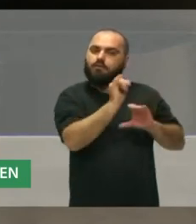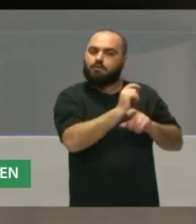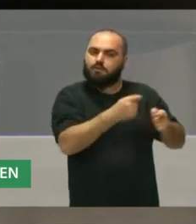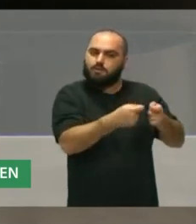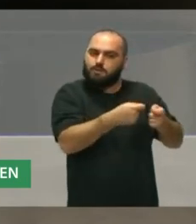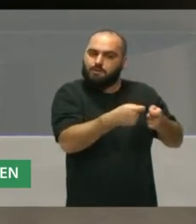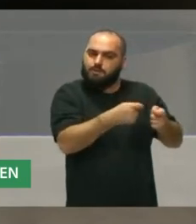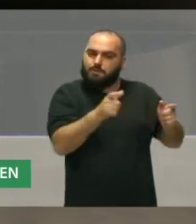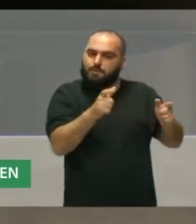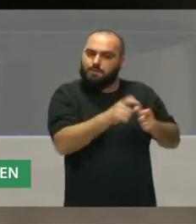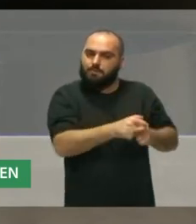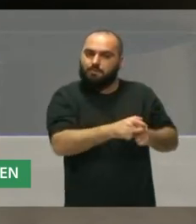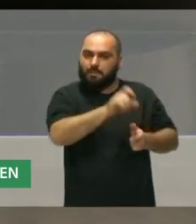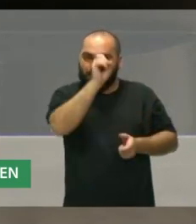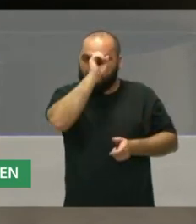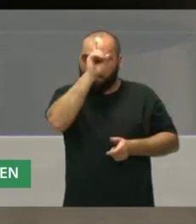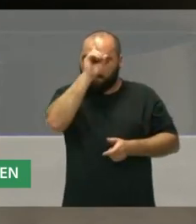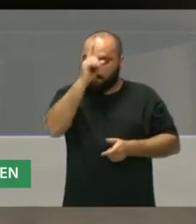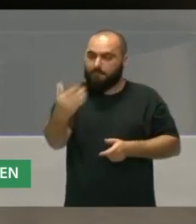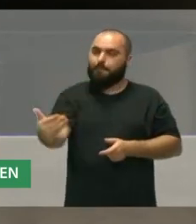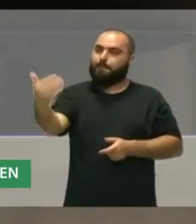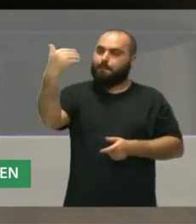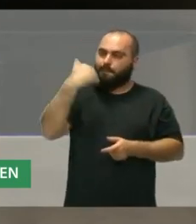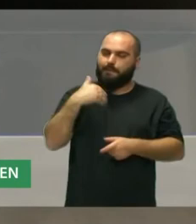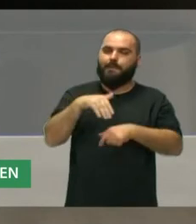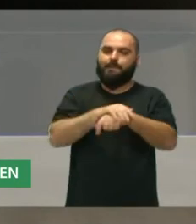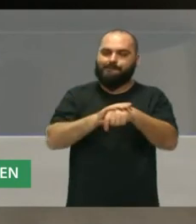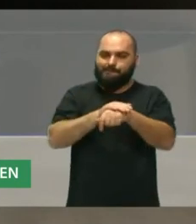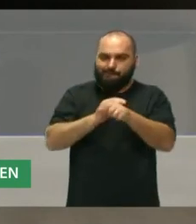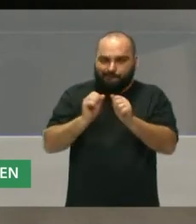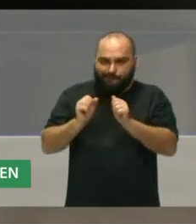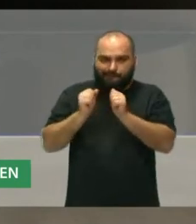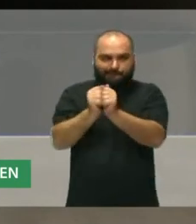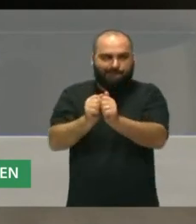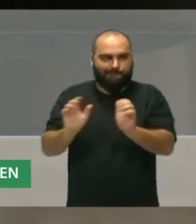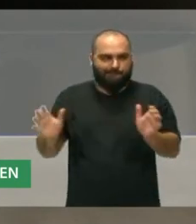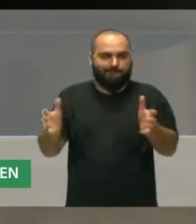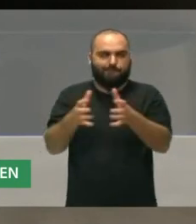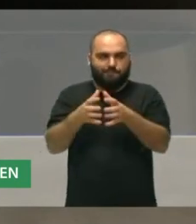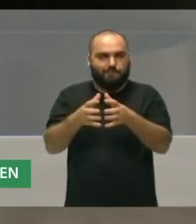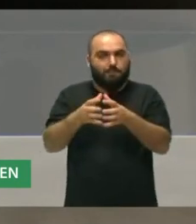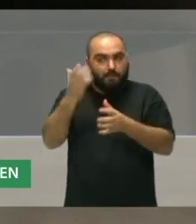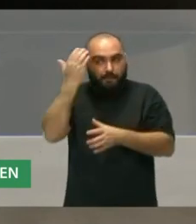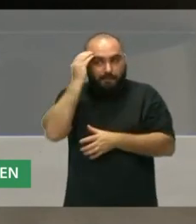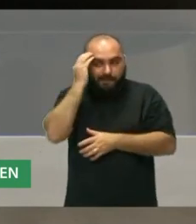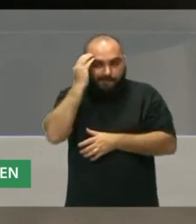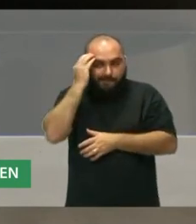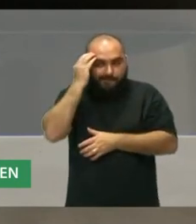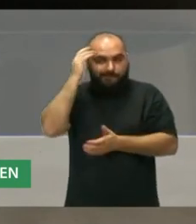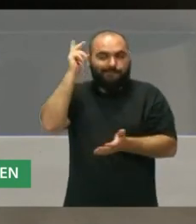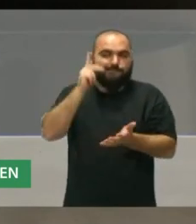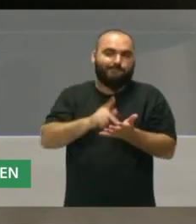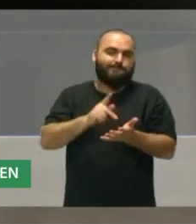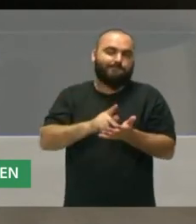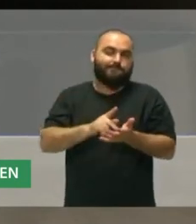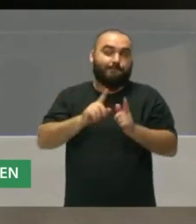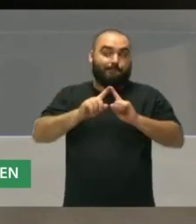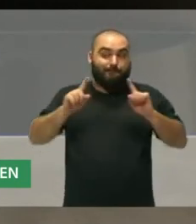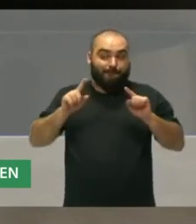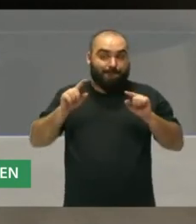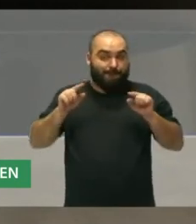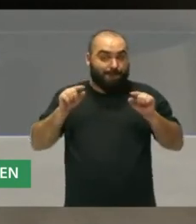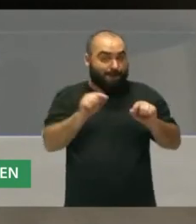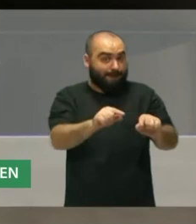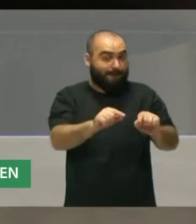Vereadores. O hospital nos procurou, né, junto com o corpo clínico. A gente entendeu essa necessidade. Só que